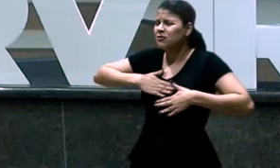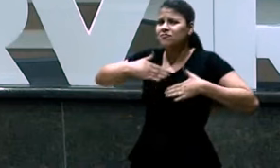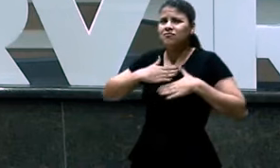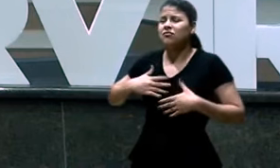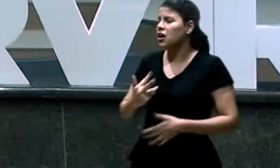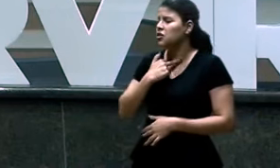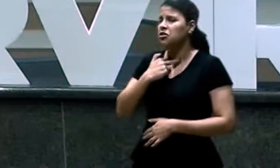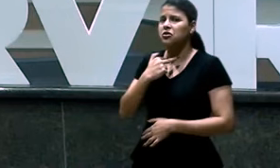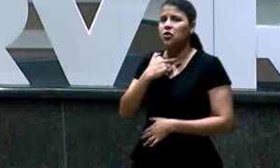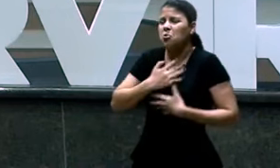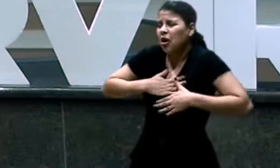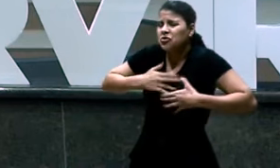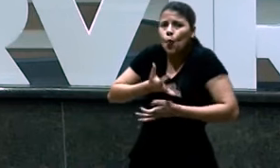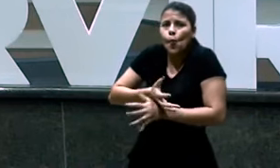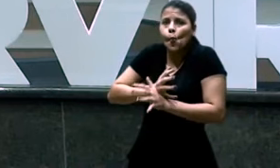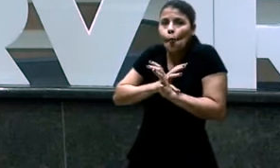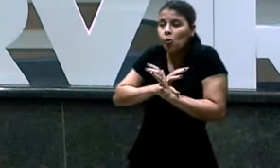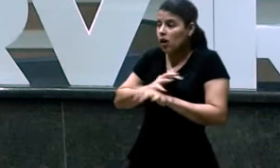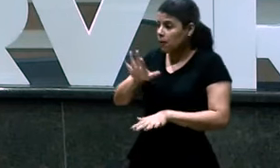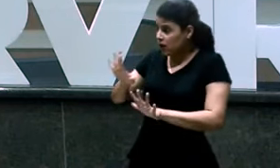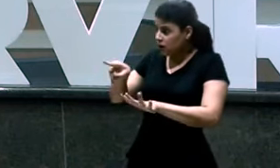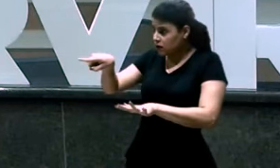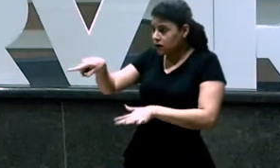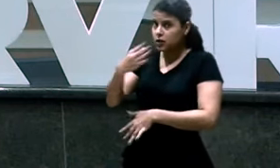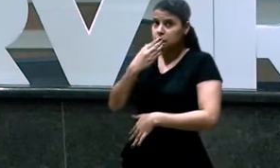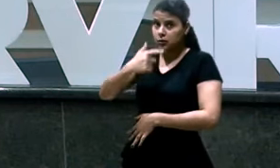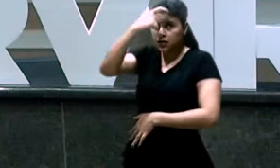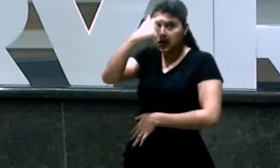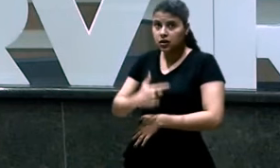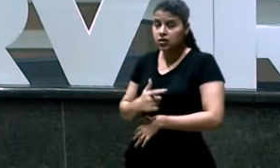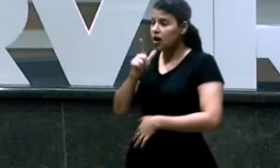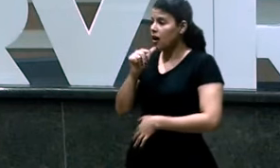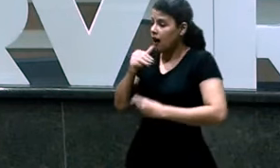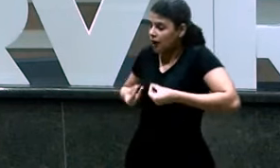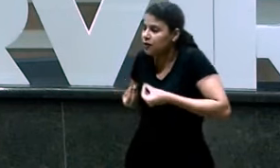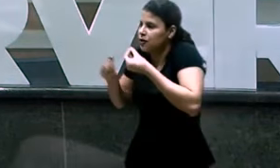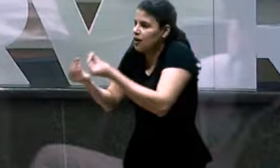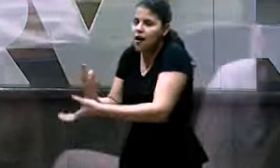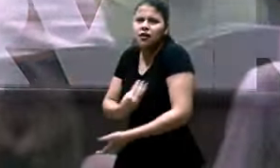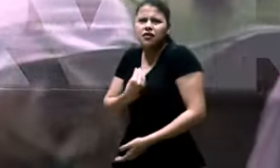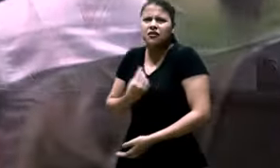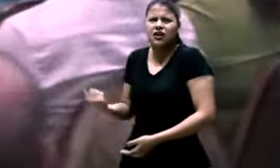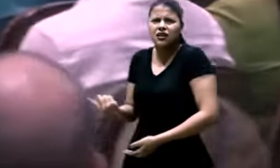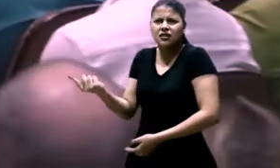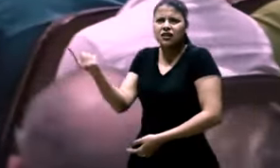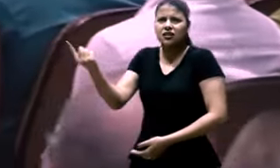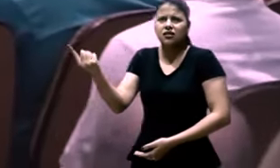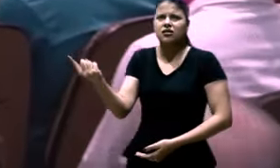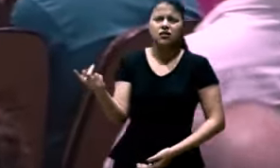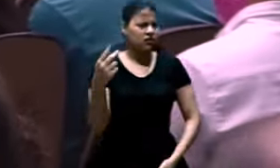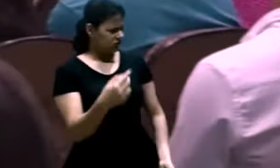sede. Mas se tu me pedir, eu te darei a água da vida eterna." Seguro glória. Aí ela olhou para ele de cima